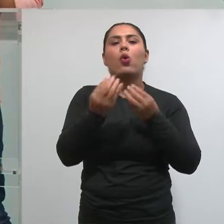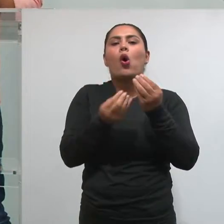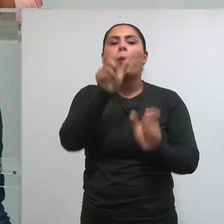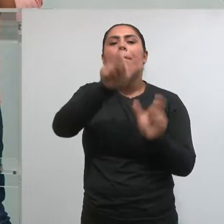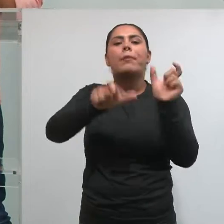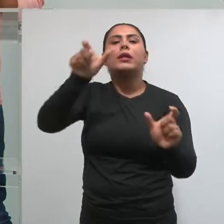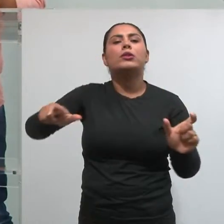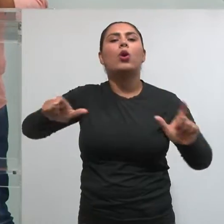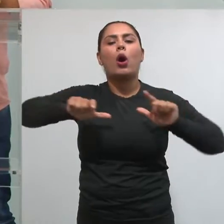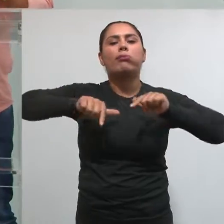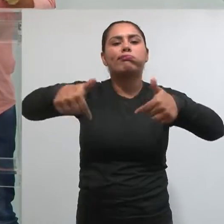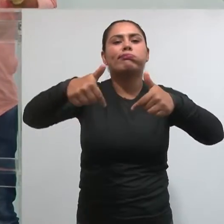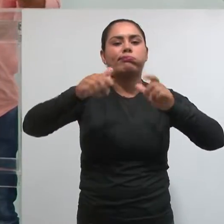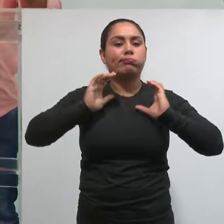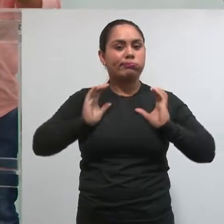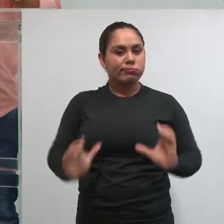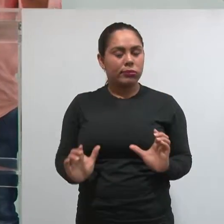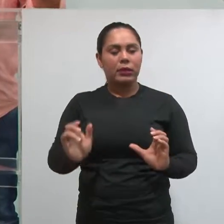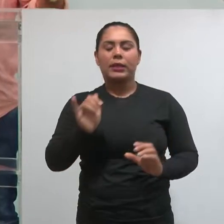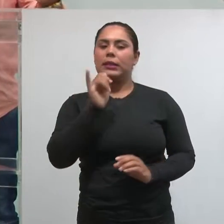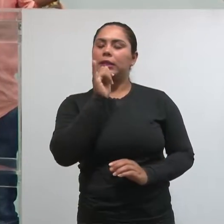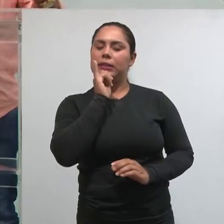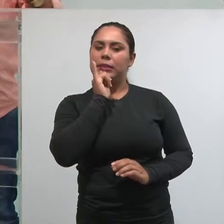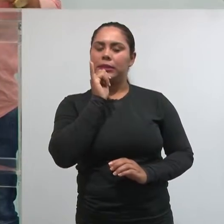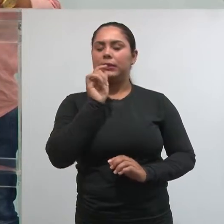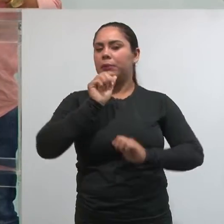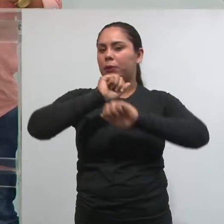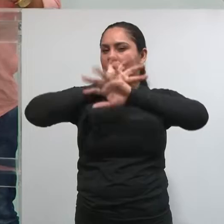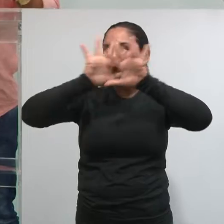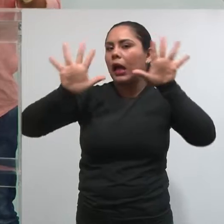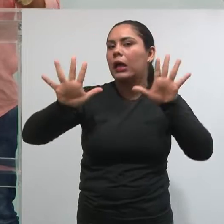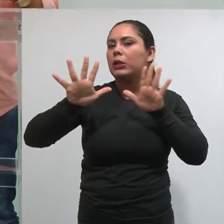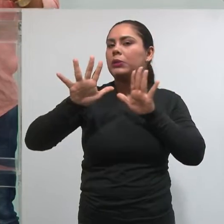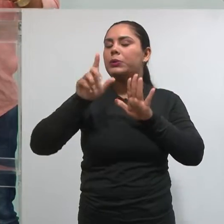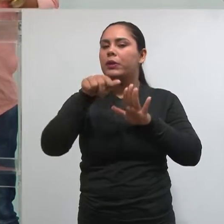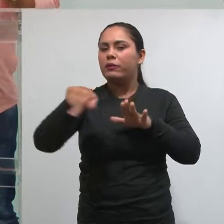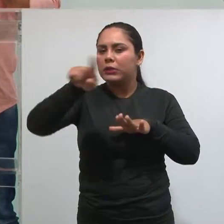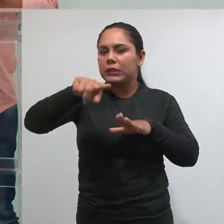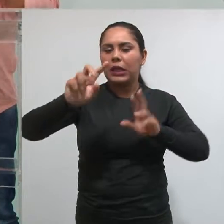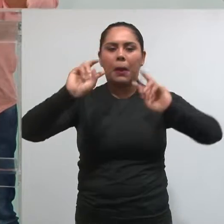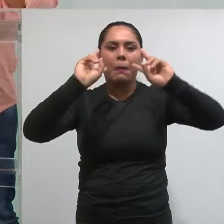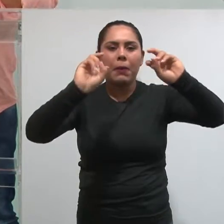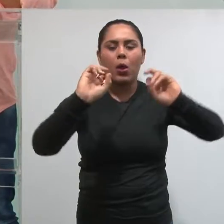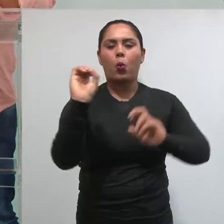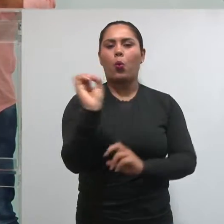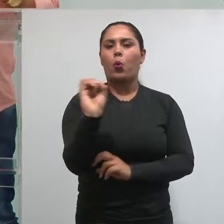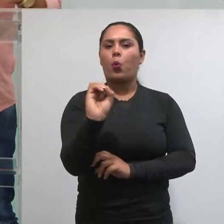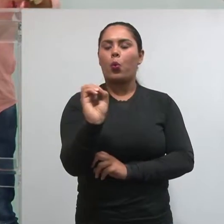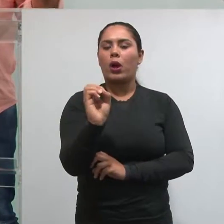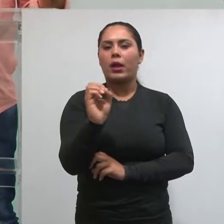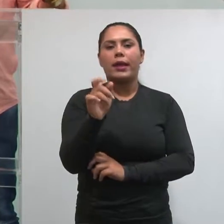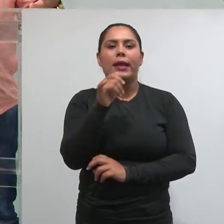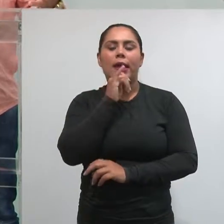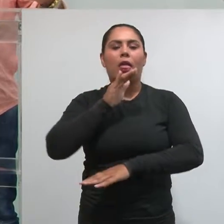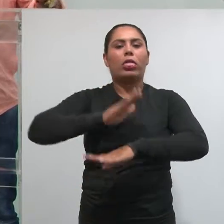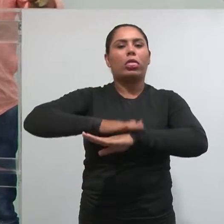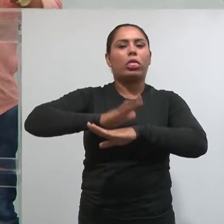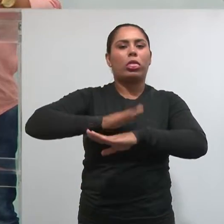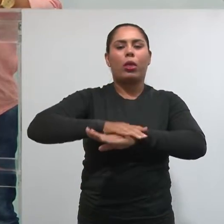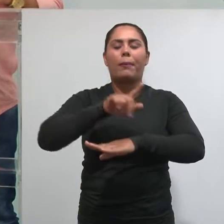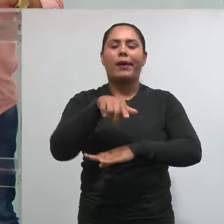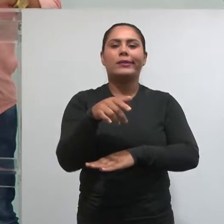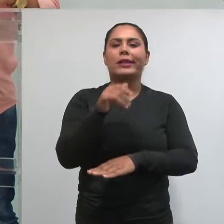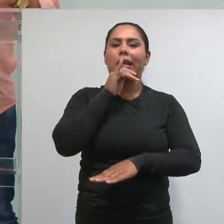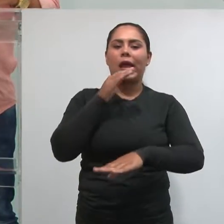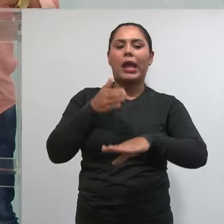sociais. E aí um exemplo claro disso, e que talvez você não perceba, é que para nós se tornou meio que automático, quando a